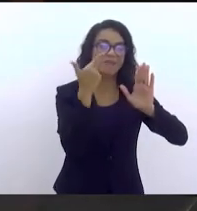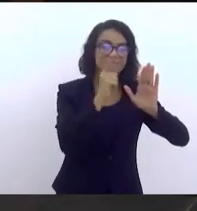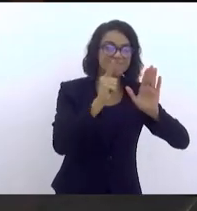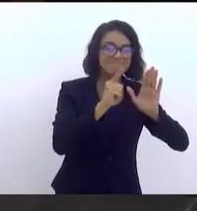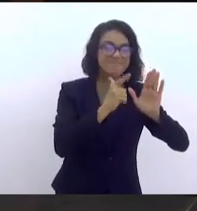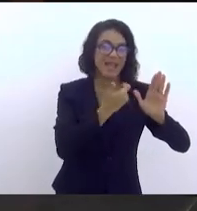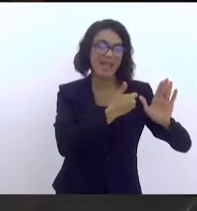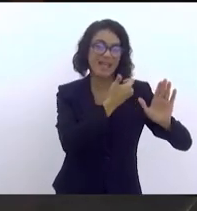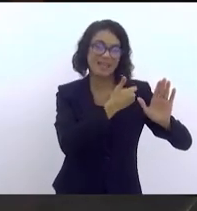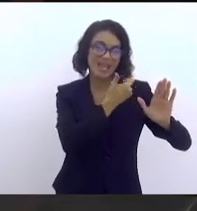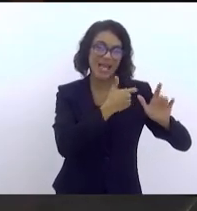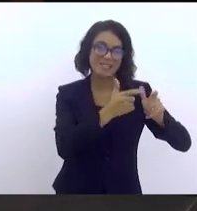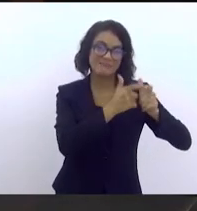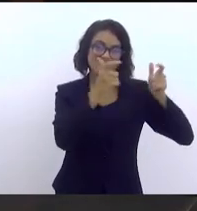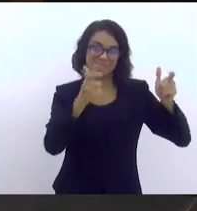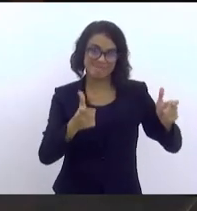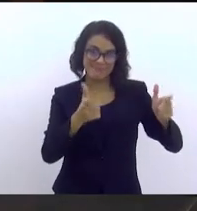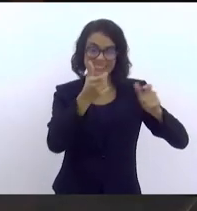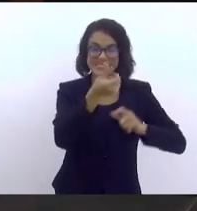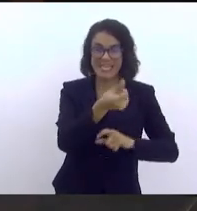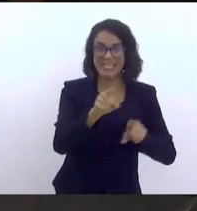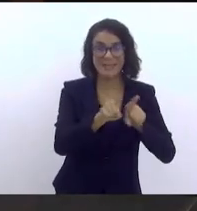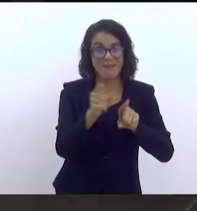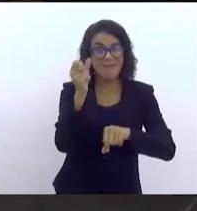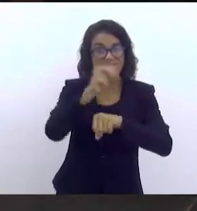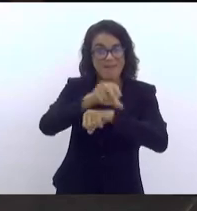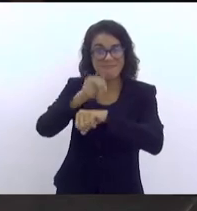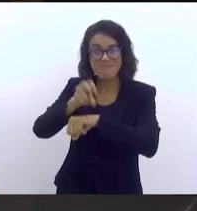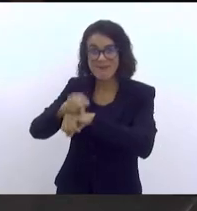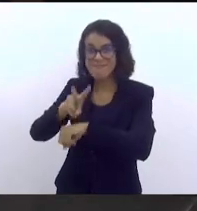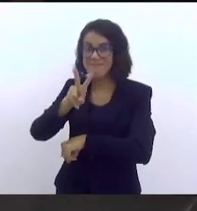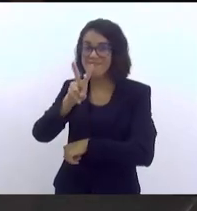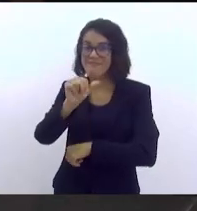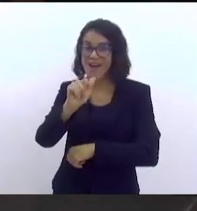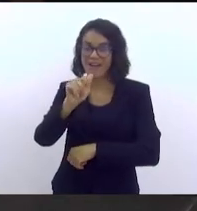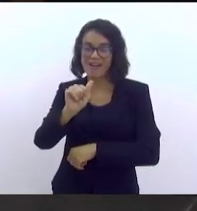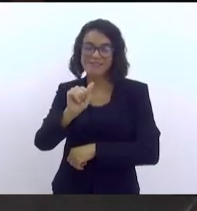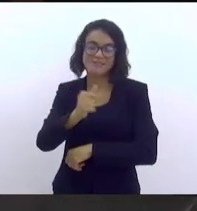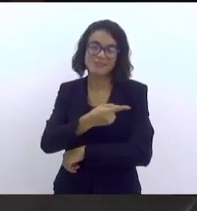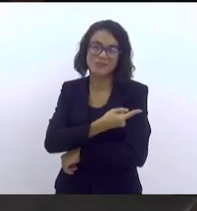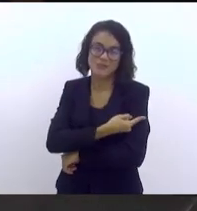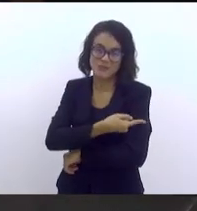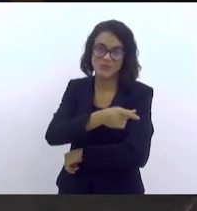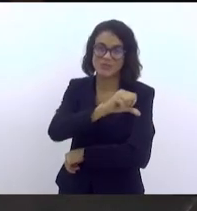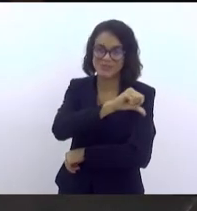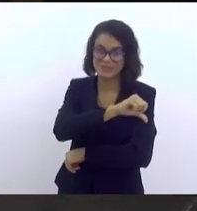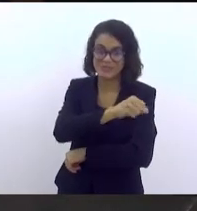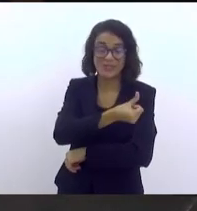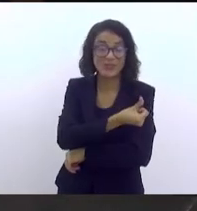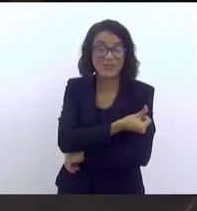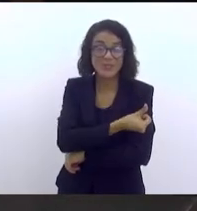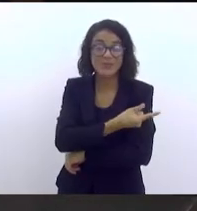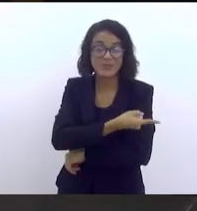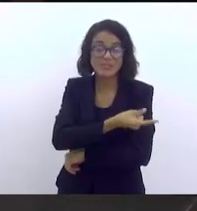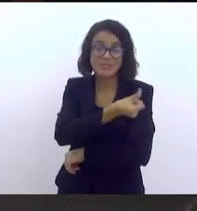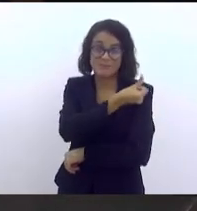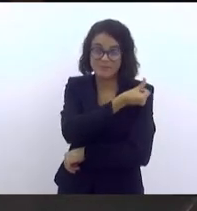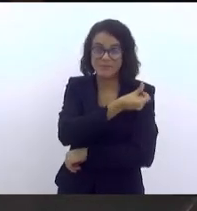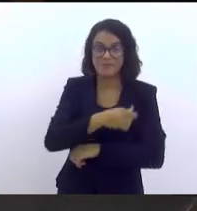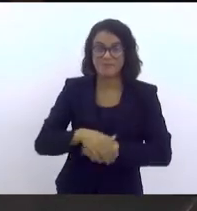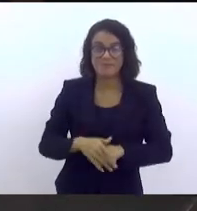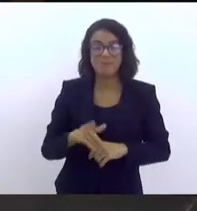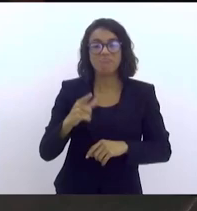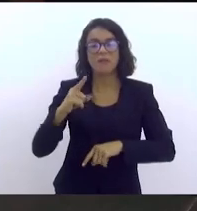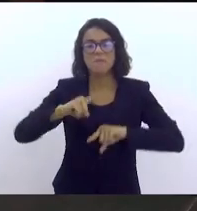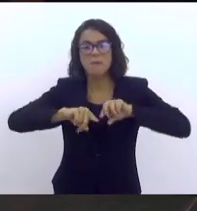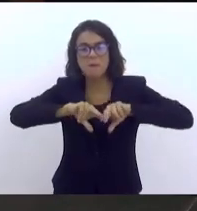o número de vagas no ensino fundamental Porque nós já dispunhamos a época né de equipamentos